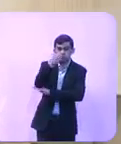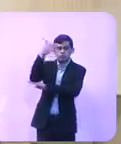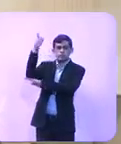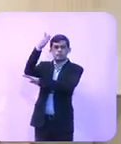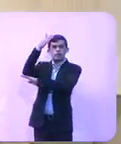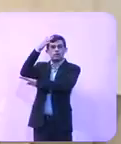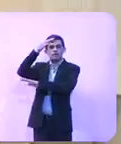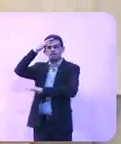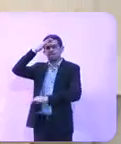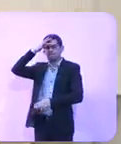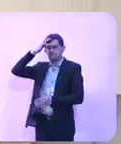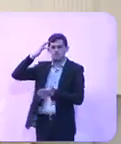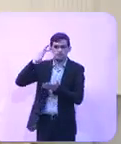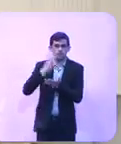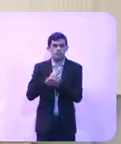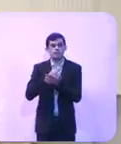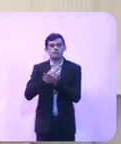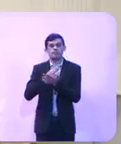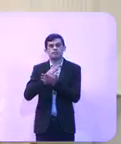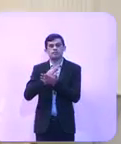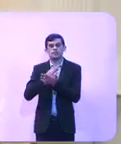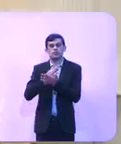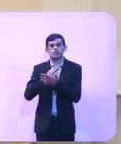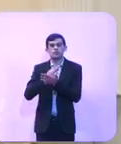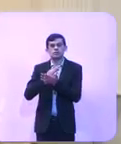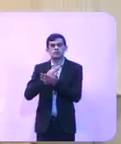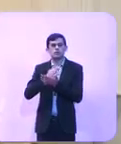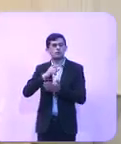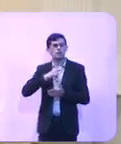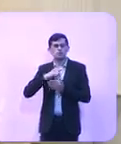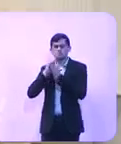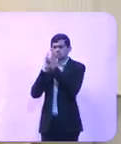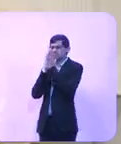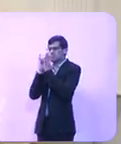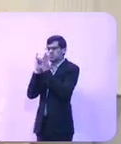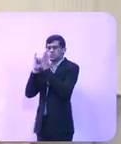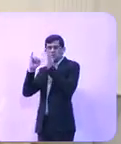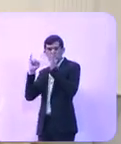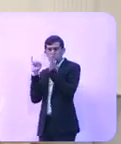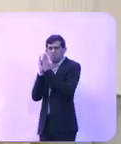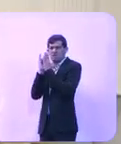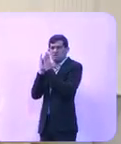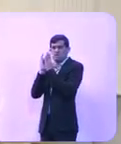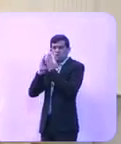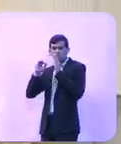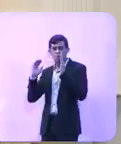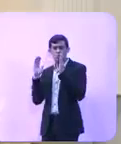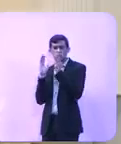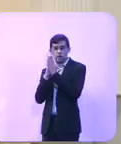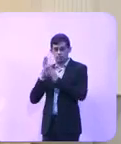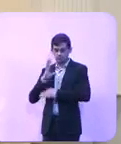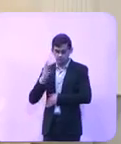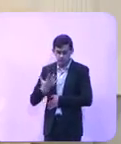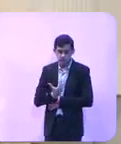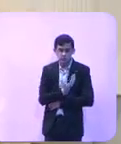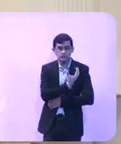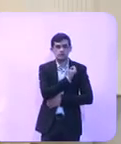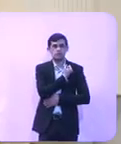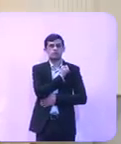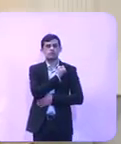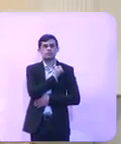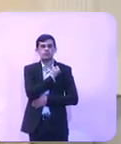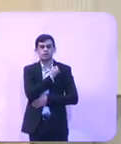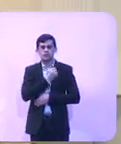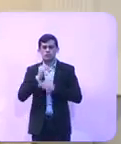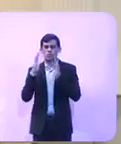da fé e a ser um intercessor, a orar por salvação, a orar